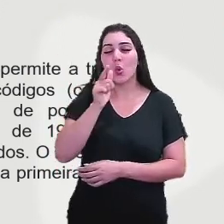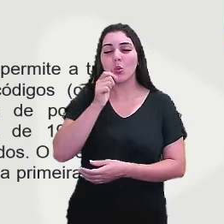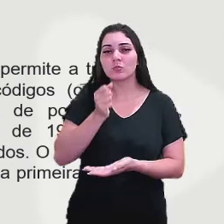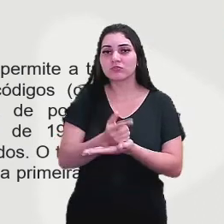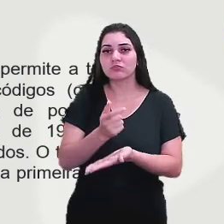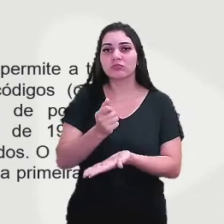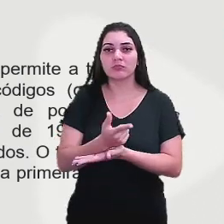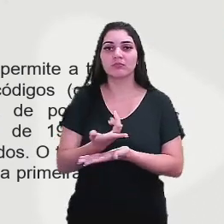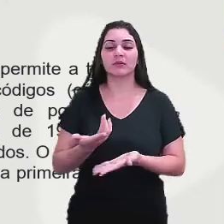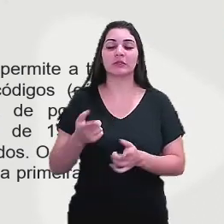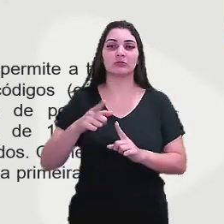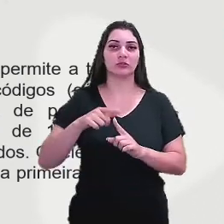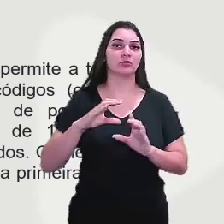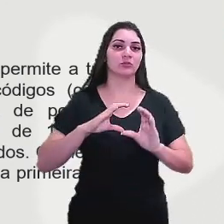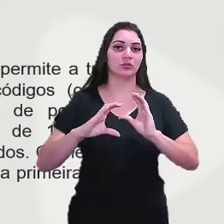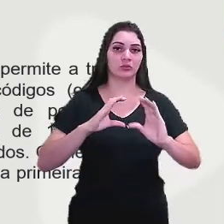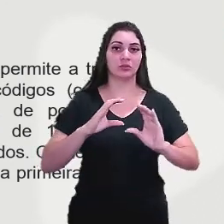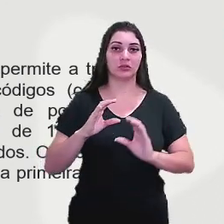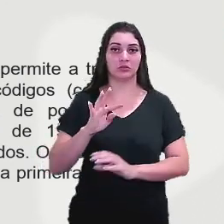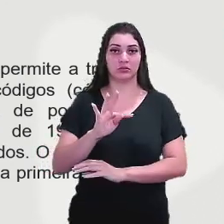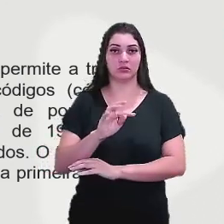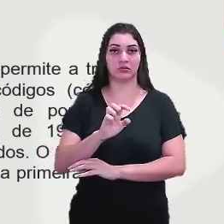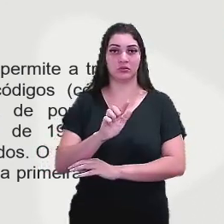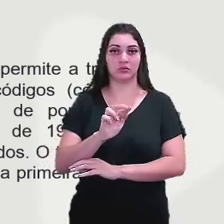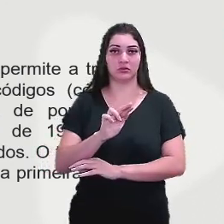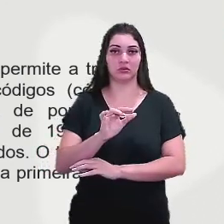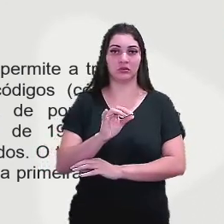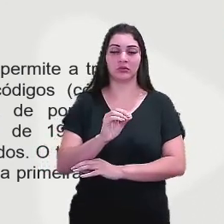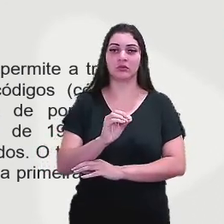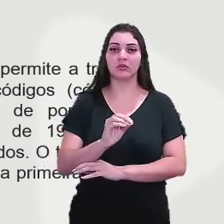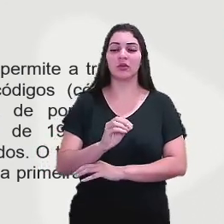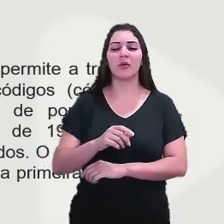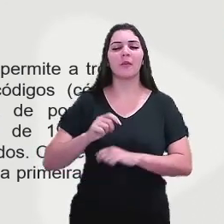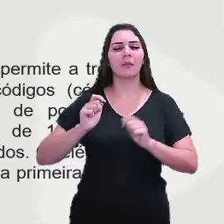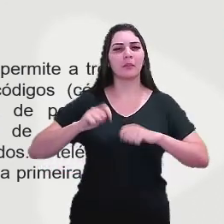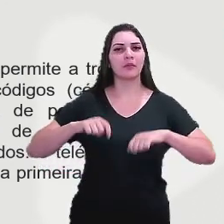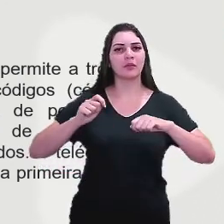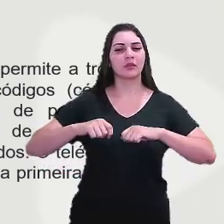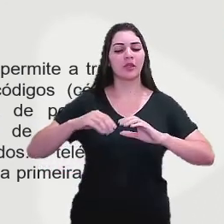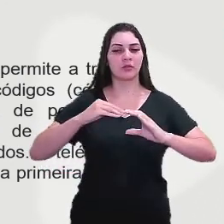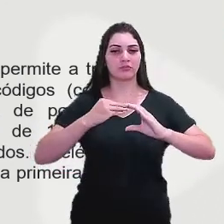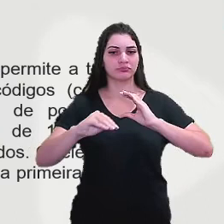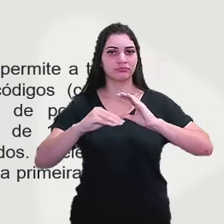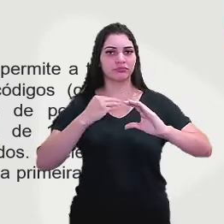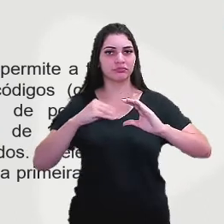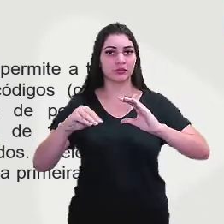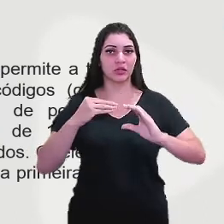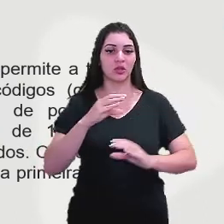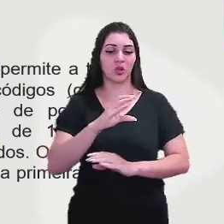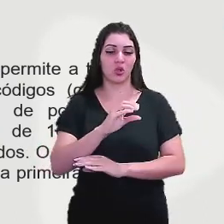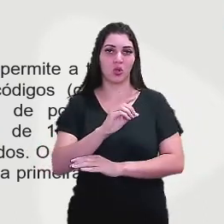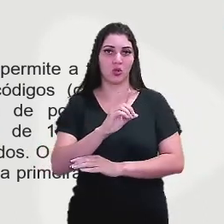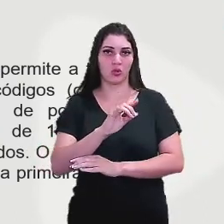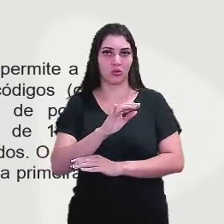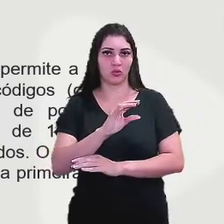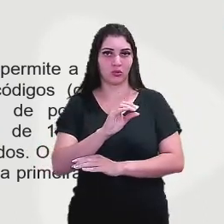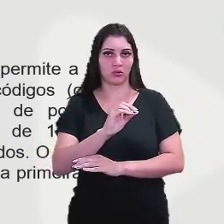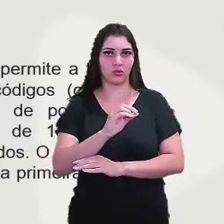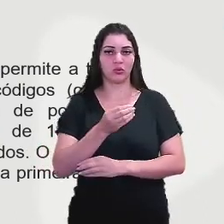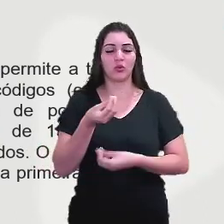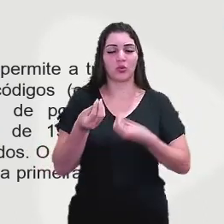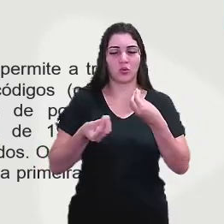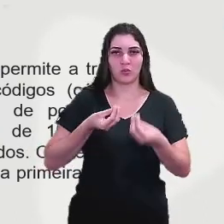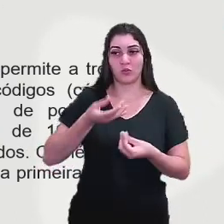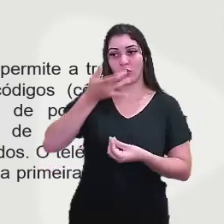comunicação. O telégrafo era um meio de comunicação que permite a troca de mensagem por meio de códigos. Então, precisava-se de uma